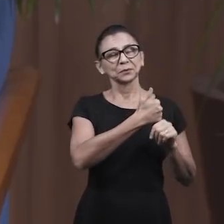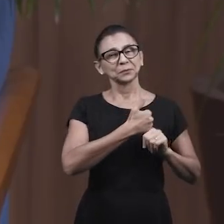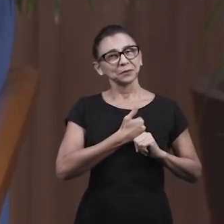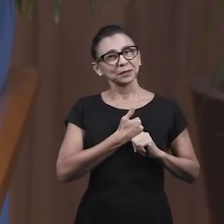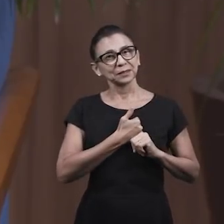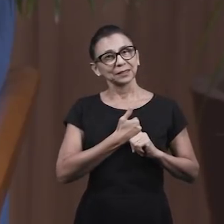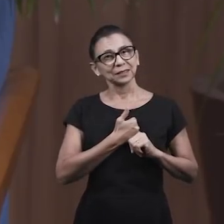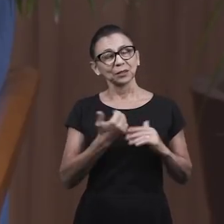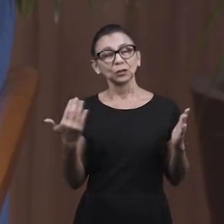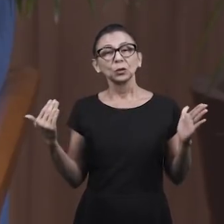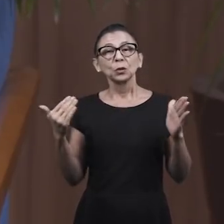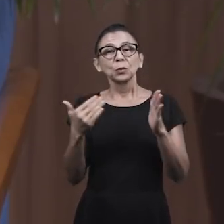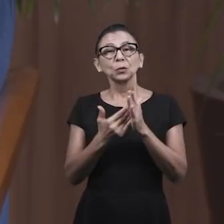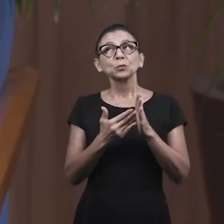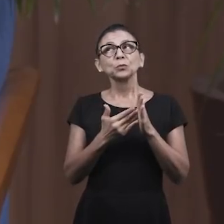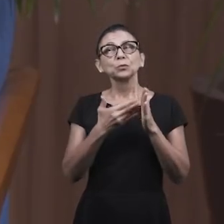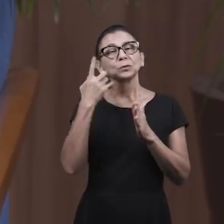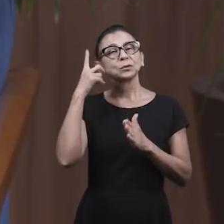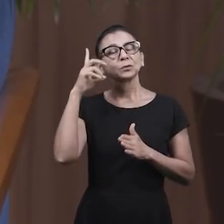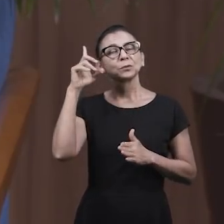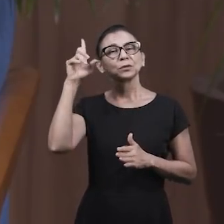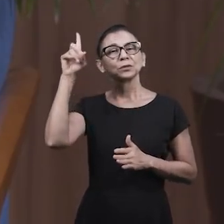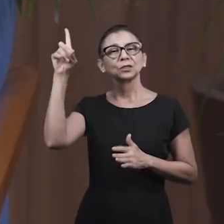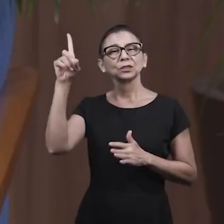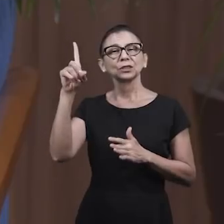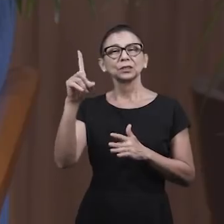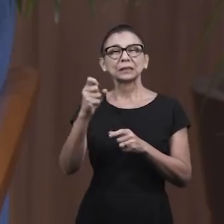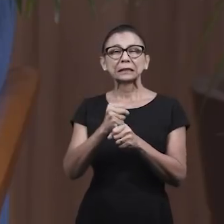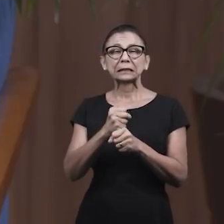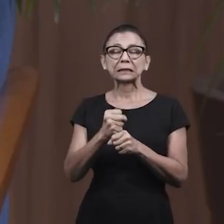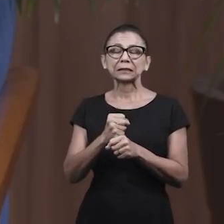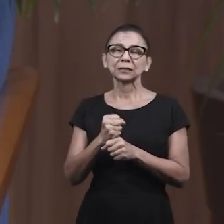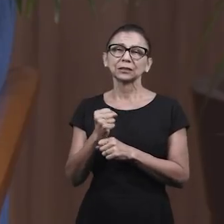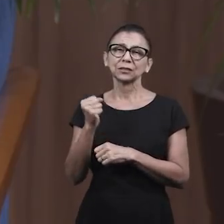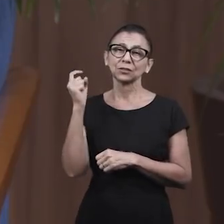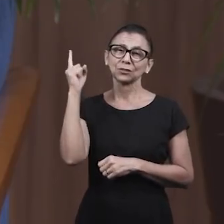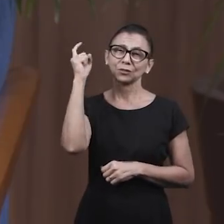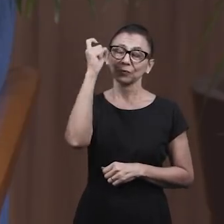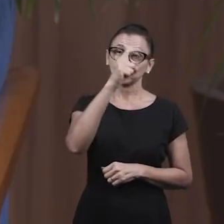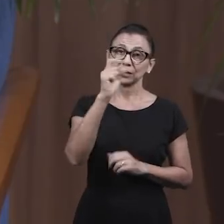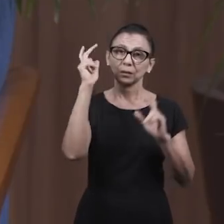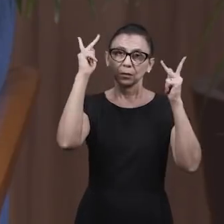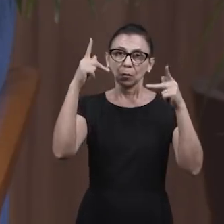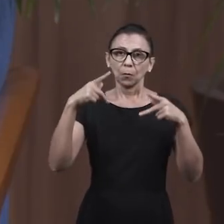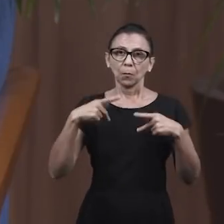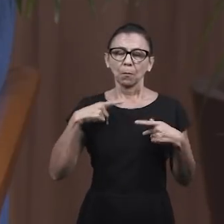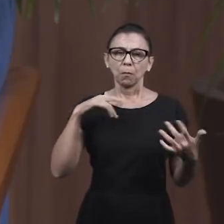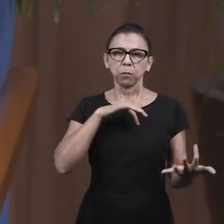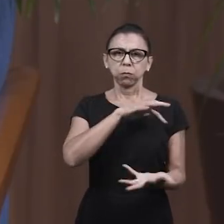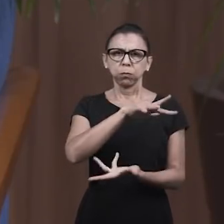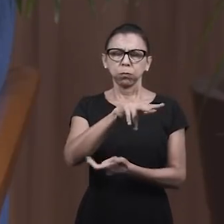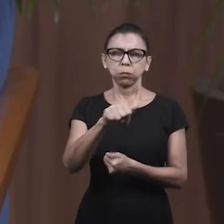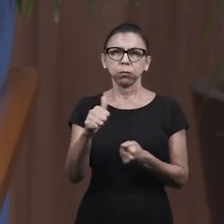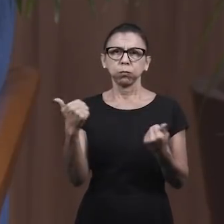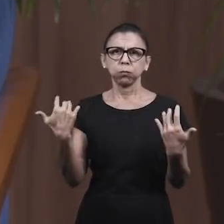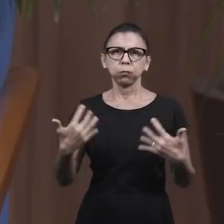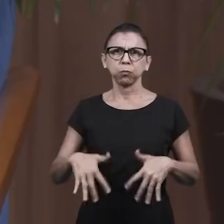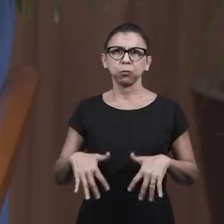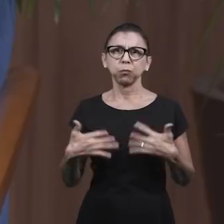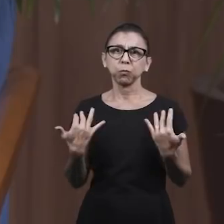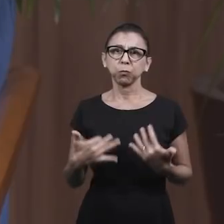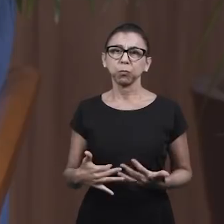existência onde há a possibilidade de termos um encontro com Deus e entrarmos em seu projeto maravilhoso de